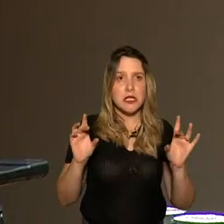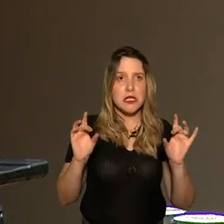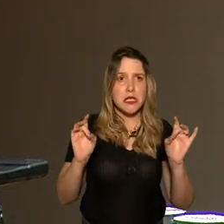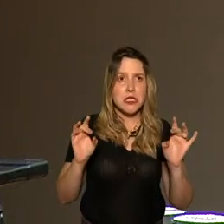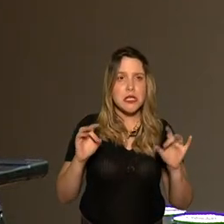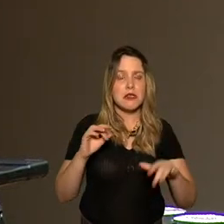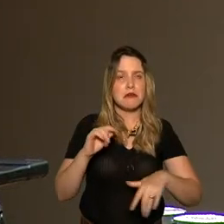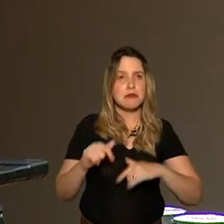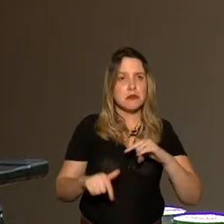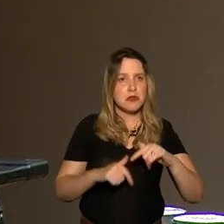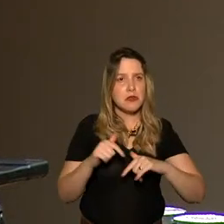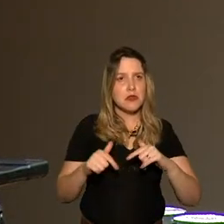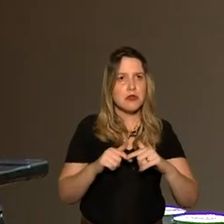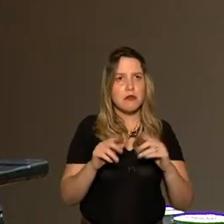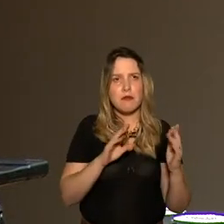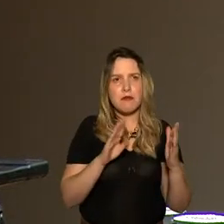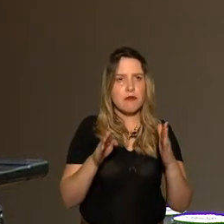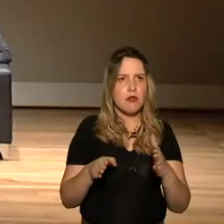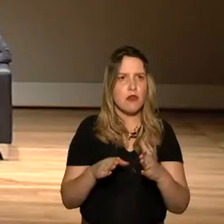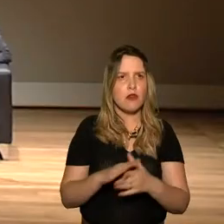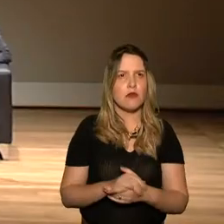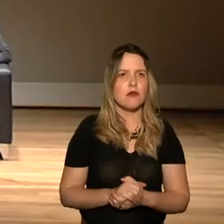mais atenção nessa comunicação